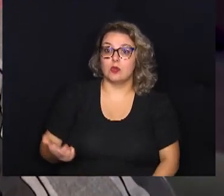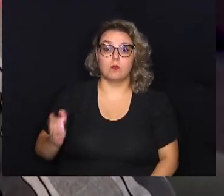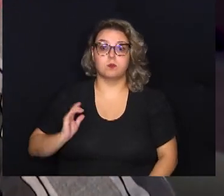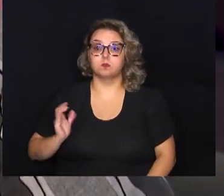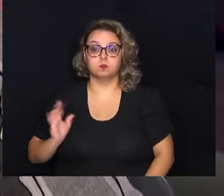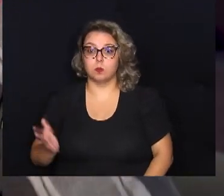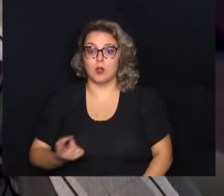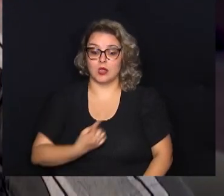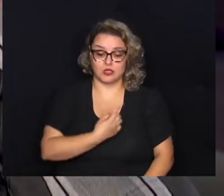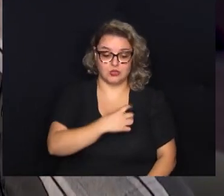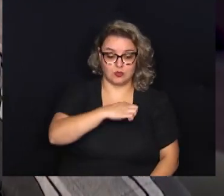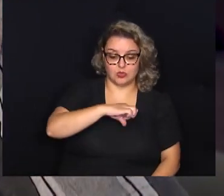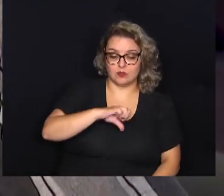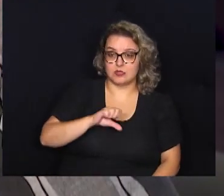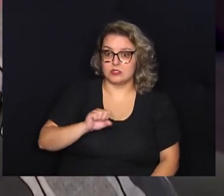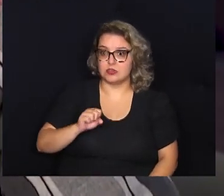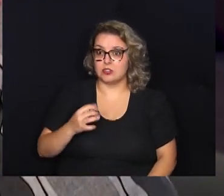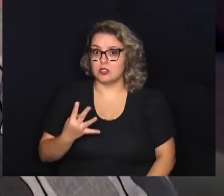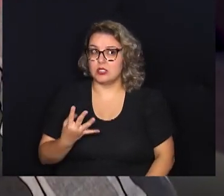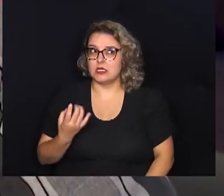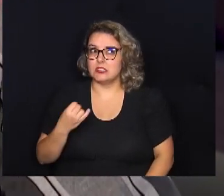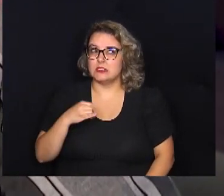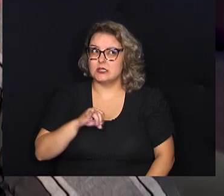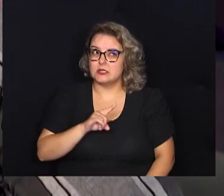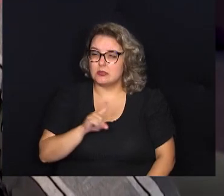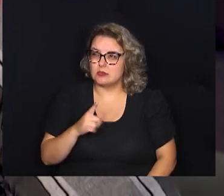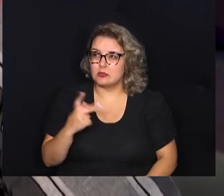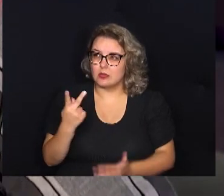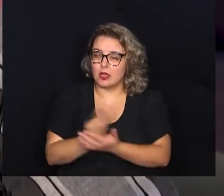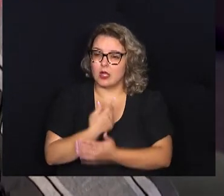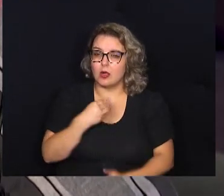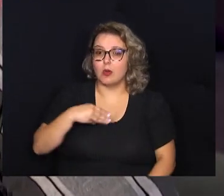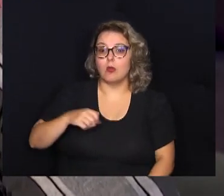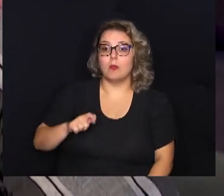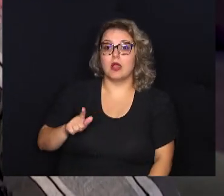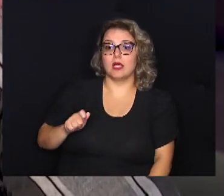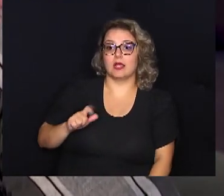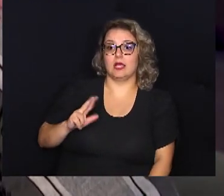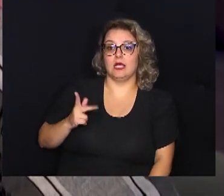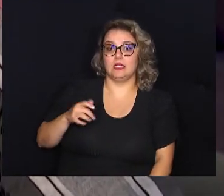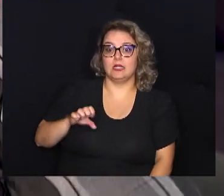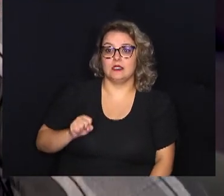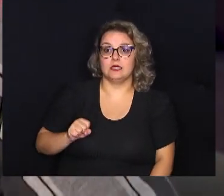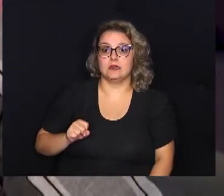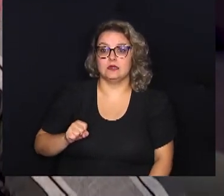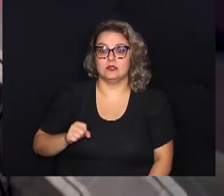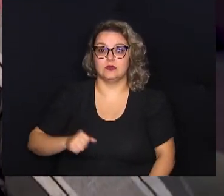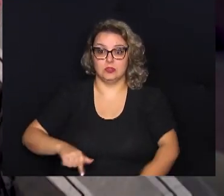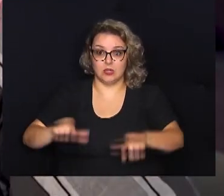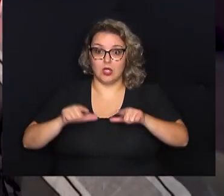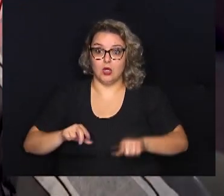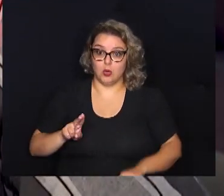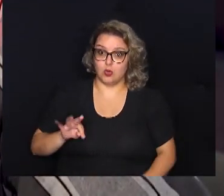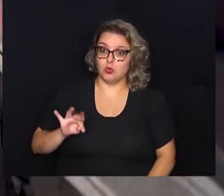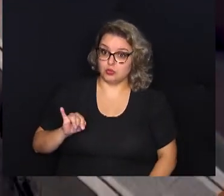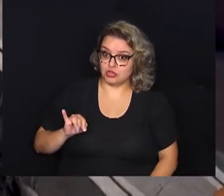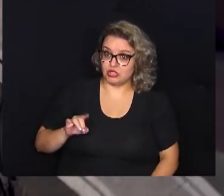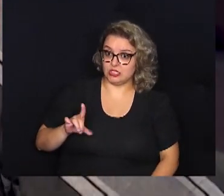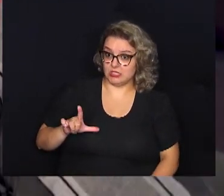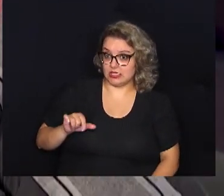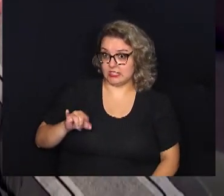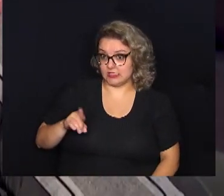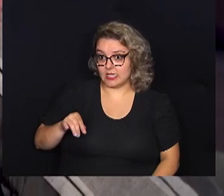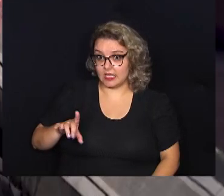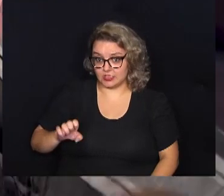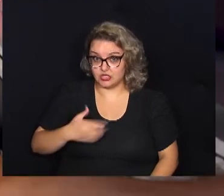anos de 1984, me falha a memória, o Magalhães Teixeira deu nós utilidade pública, direito de utilidade pública. Então, só